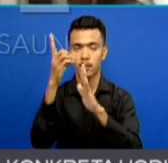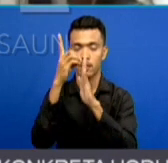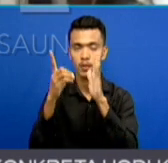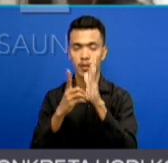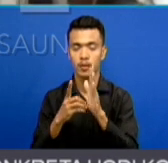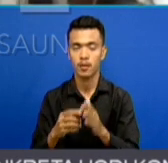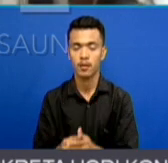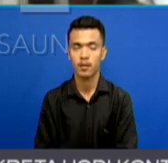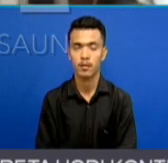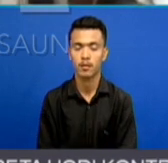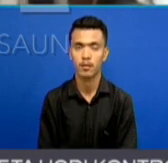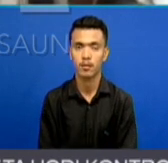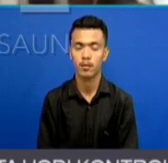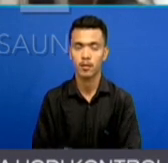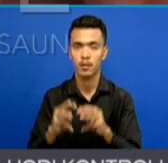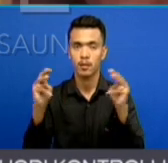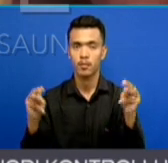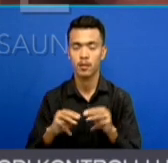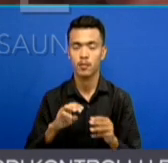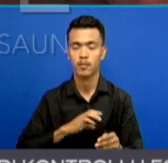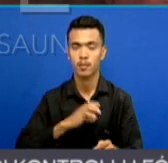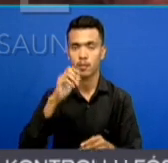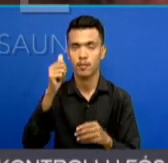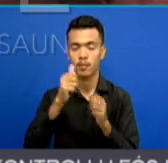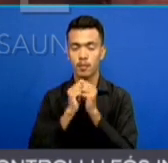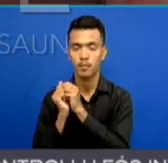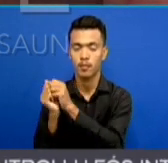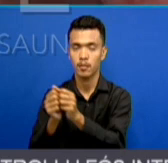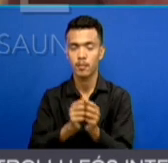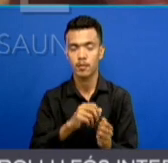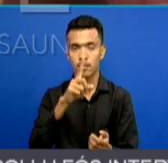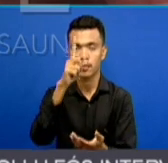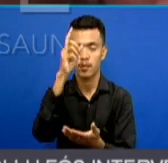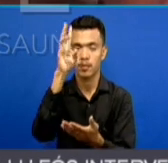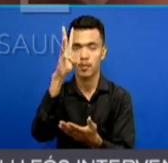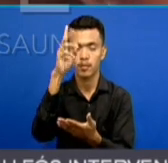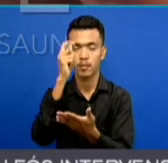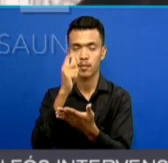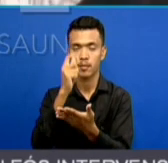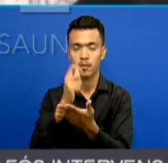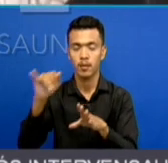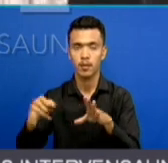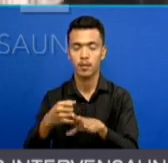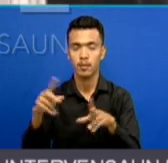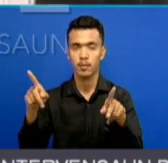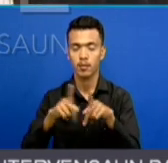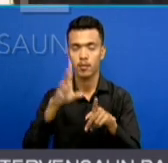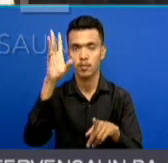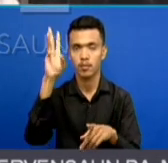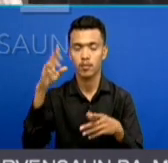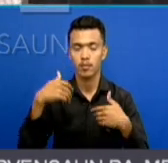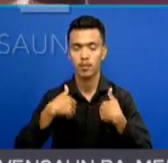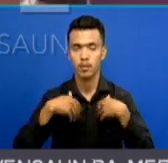beneficiário bolsa da mãe jerasaun foun em município Covalima. Hamoto Krihunen Resin nebe composto husi posto administrativo hito